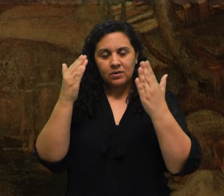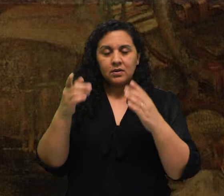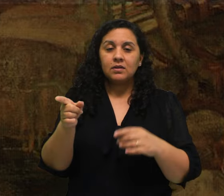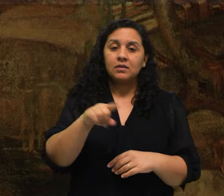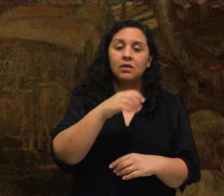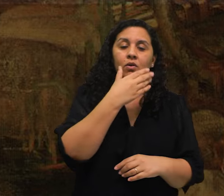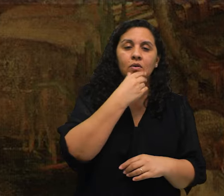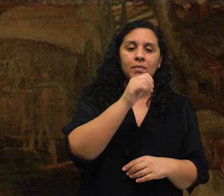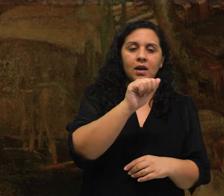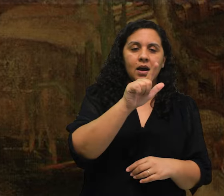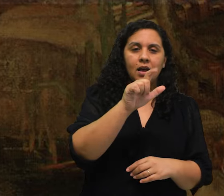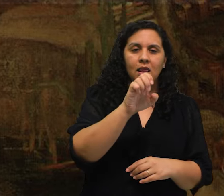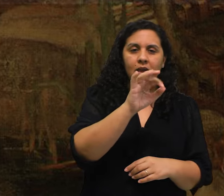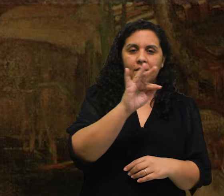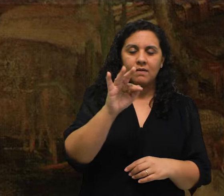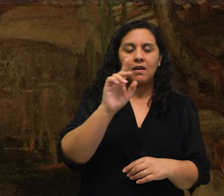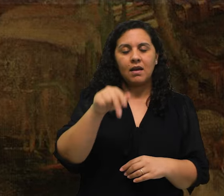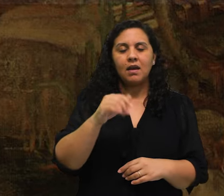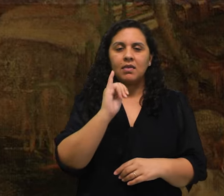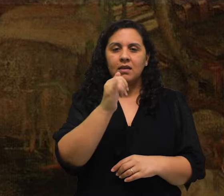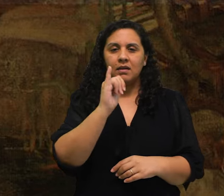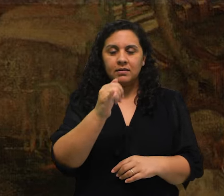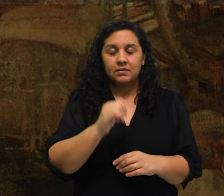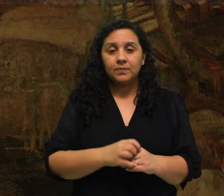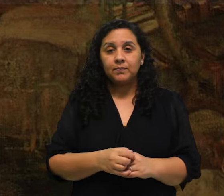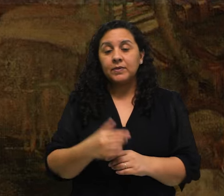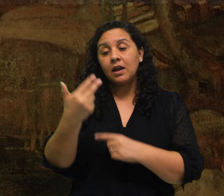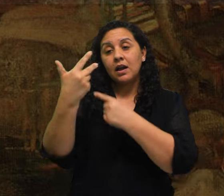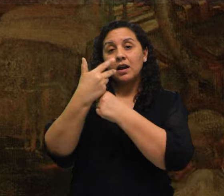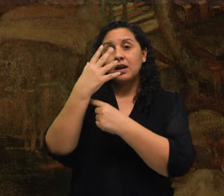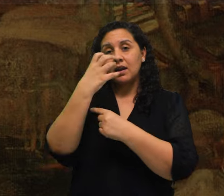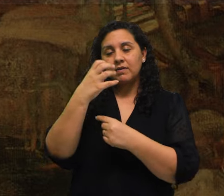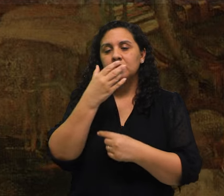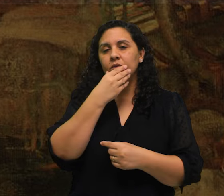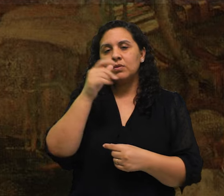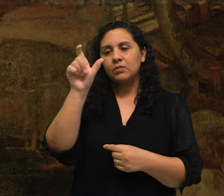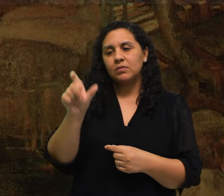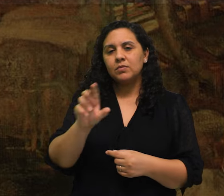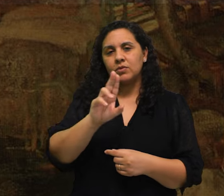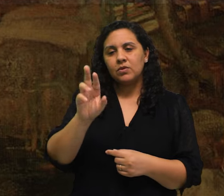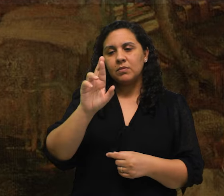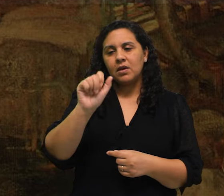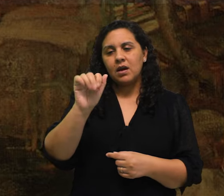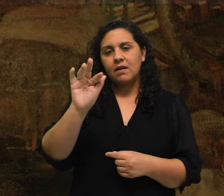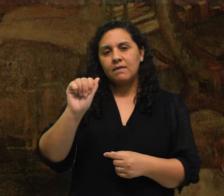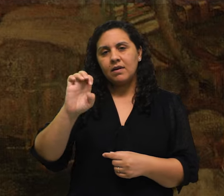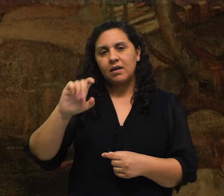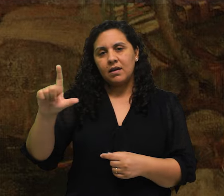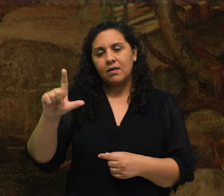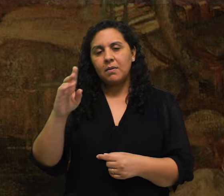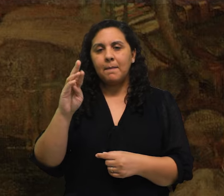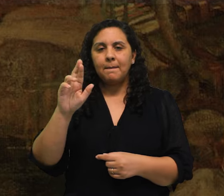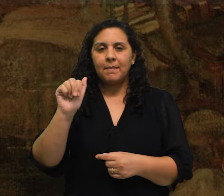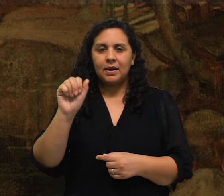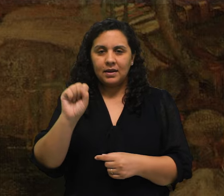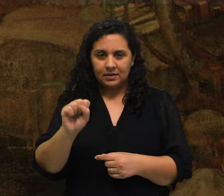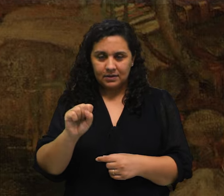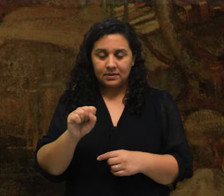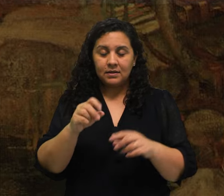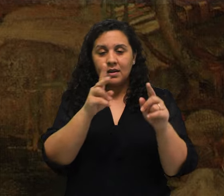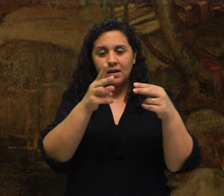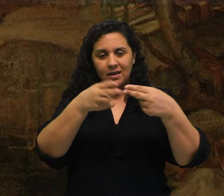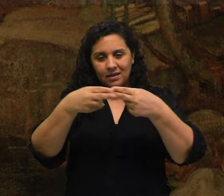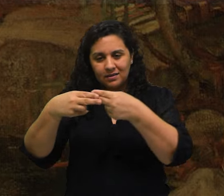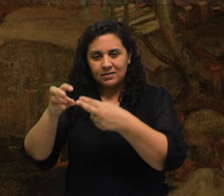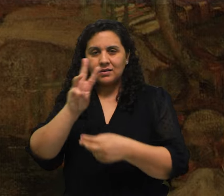Lietti, psicóloga clínica, Aleph Ramos, narração. Gravação por Rafael Braz e edição